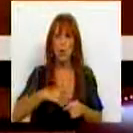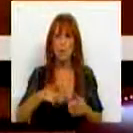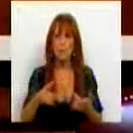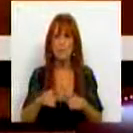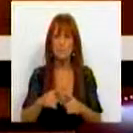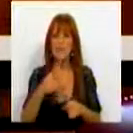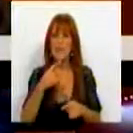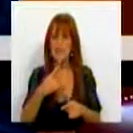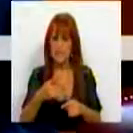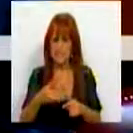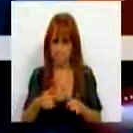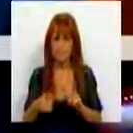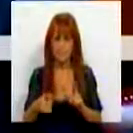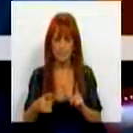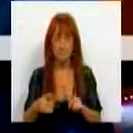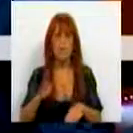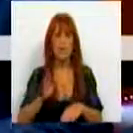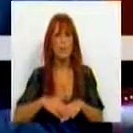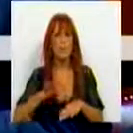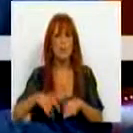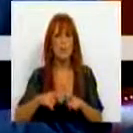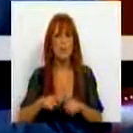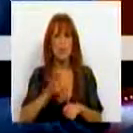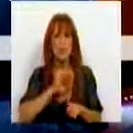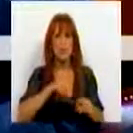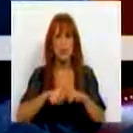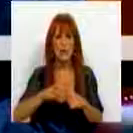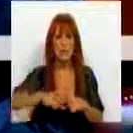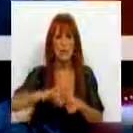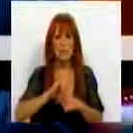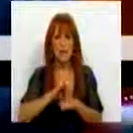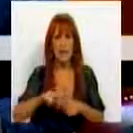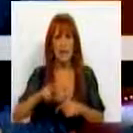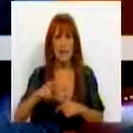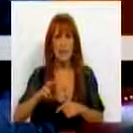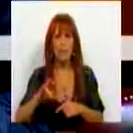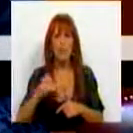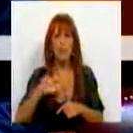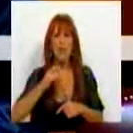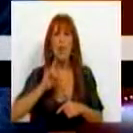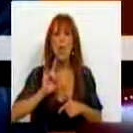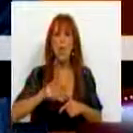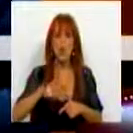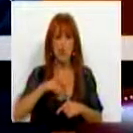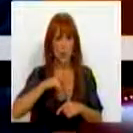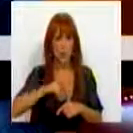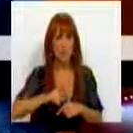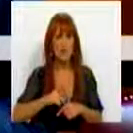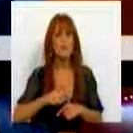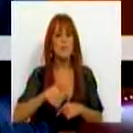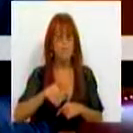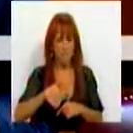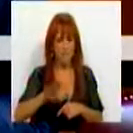E aquilo que eu gostaria de dizer relativamente ao Sr. Deputado Miguel Morgado é o seguinte: Portugal